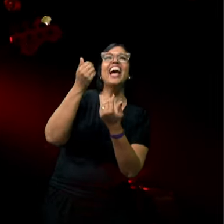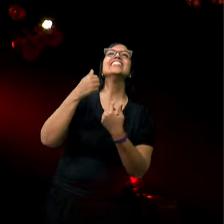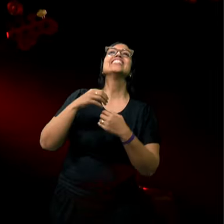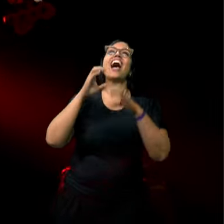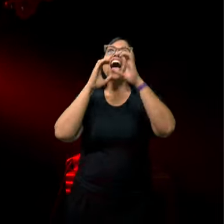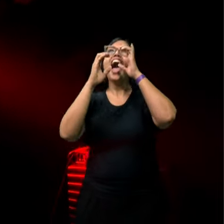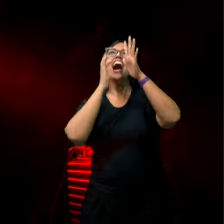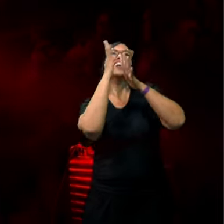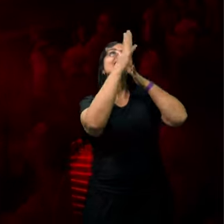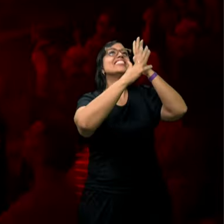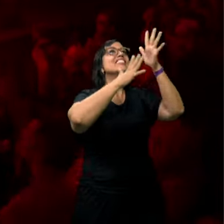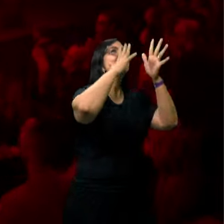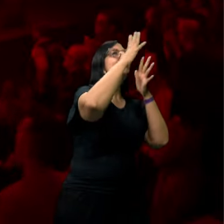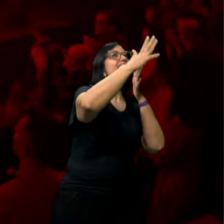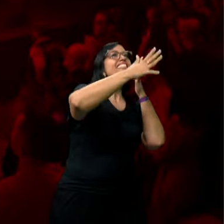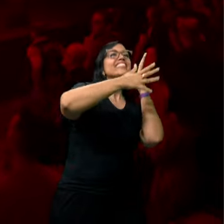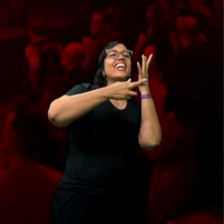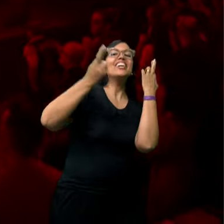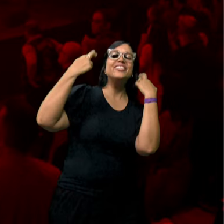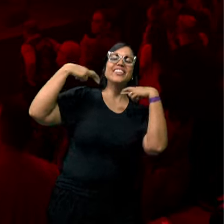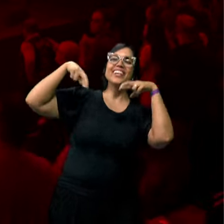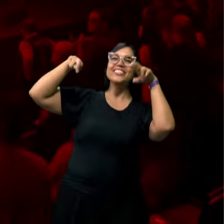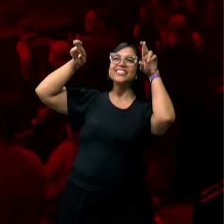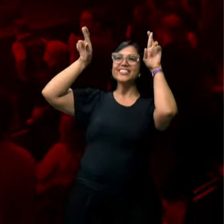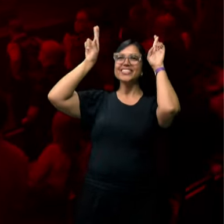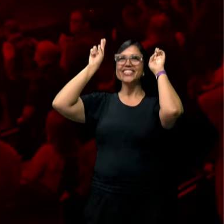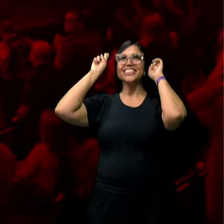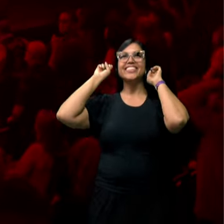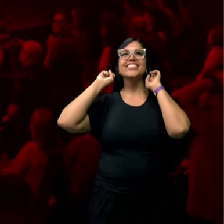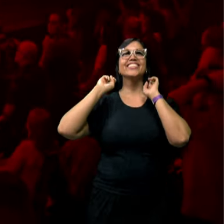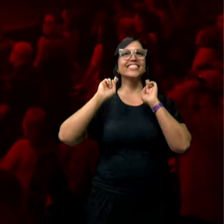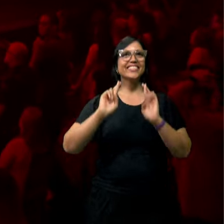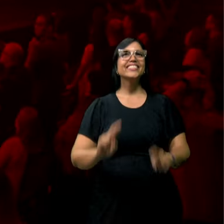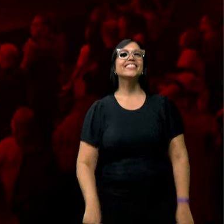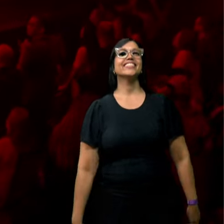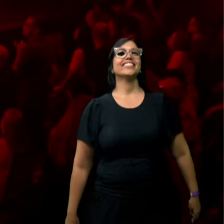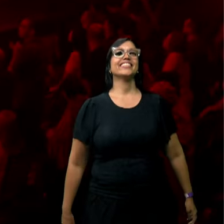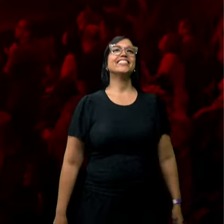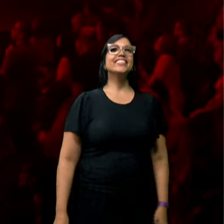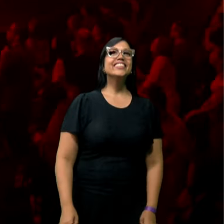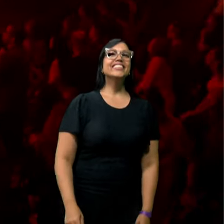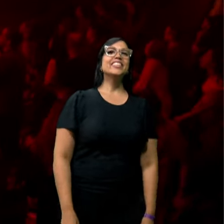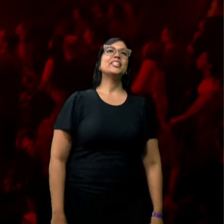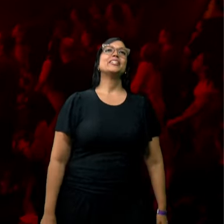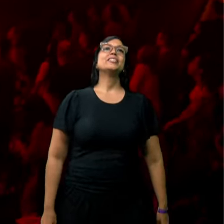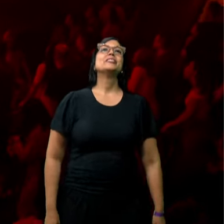Vamos cantar uma canção ao Cordeiro.